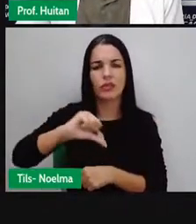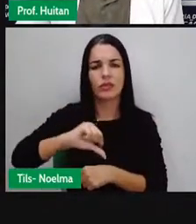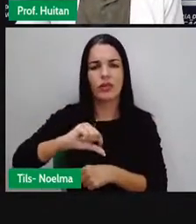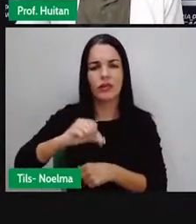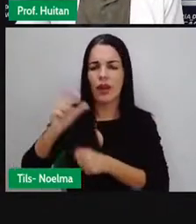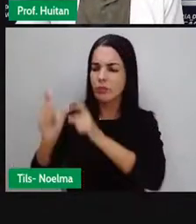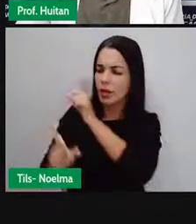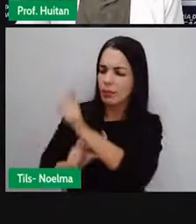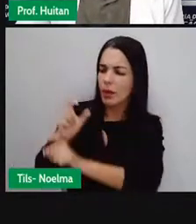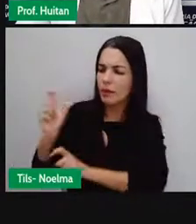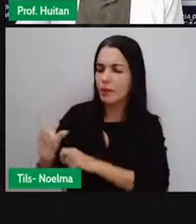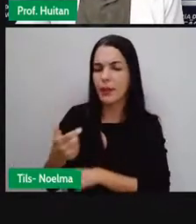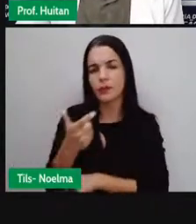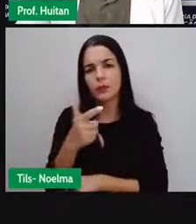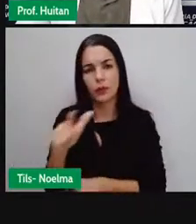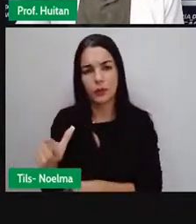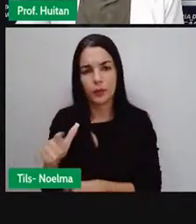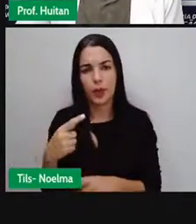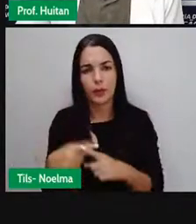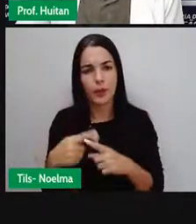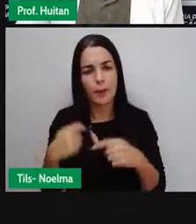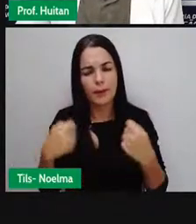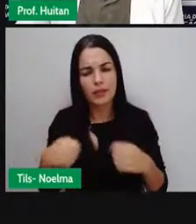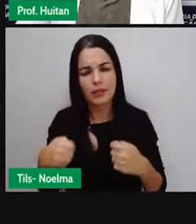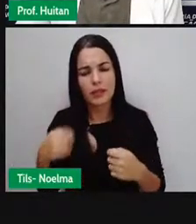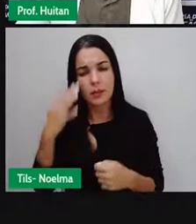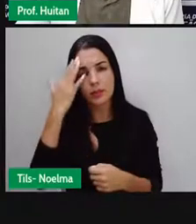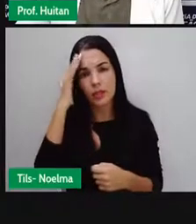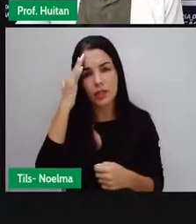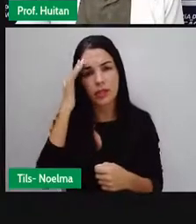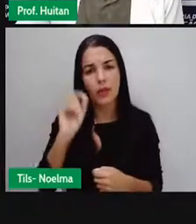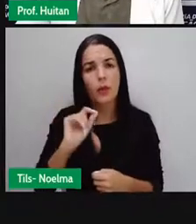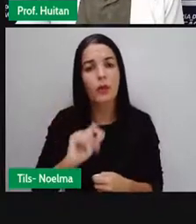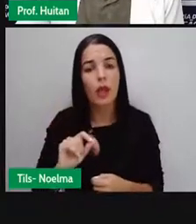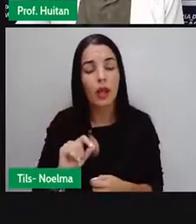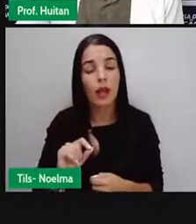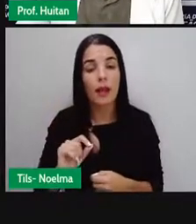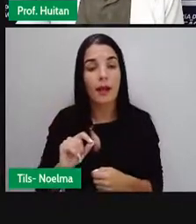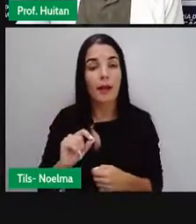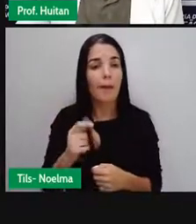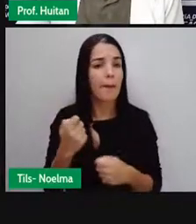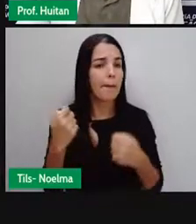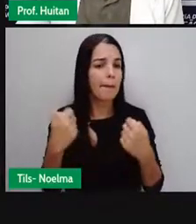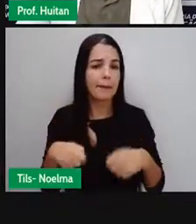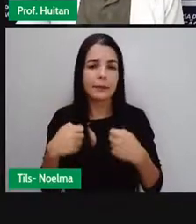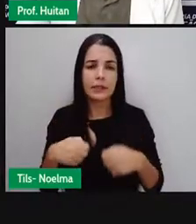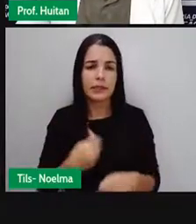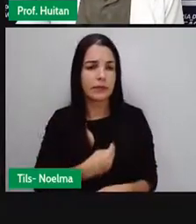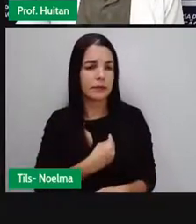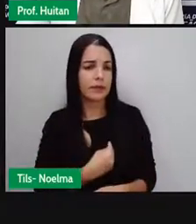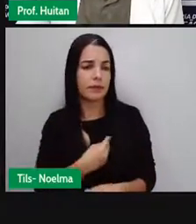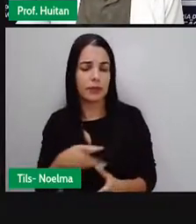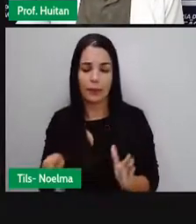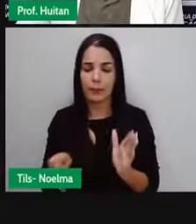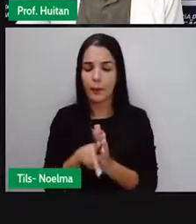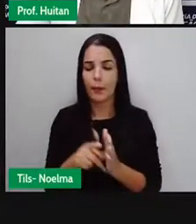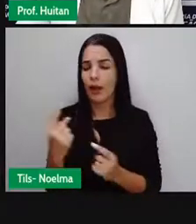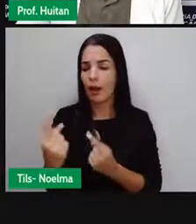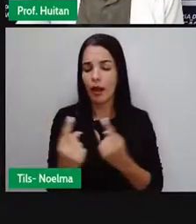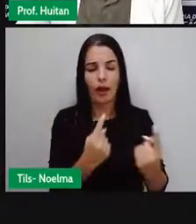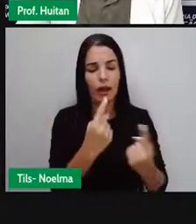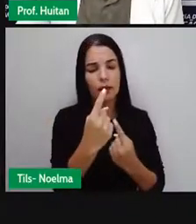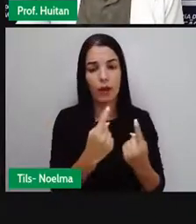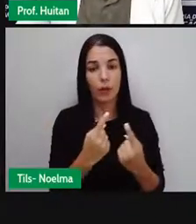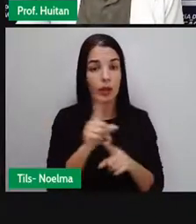com relação à perspectiva que nós temos da nossa própria vida, né? Nós medimos